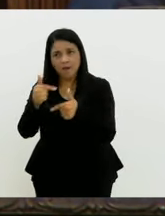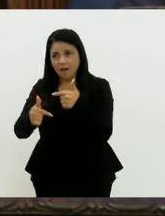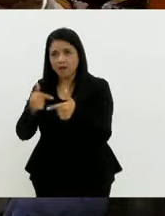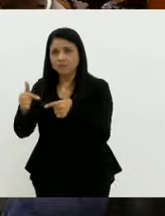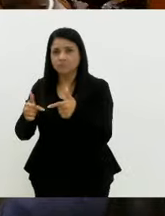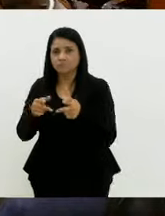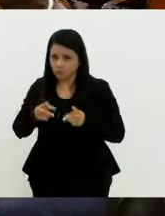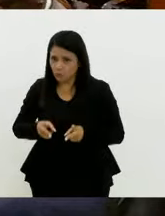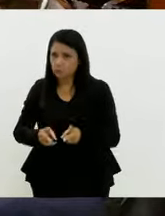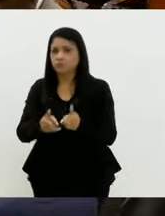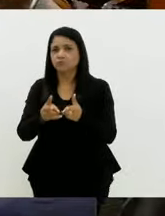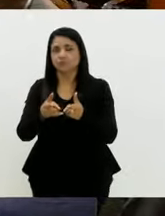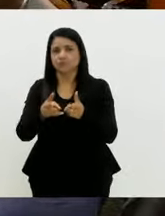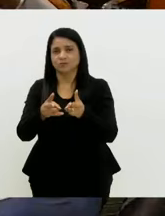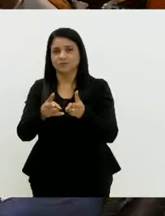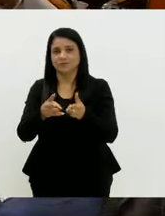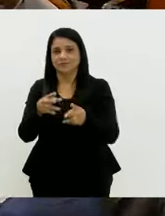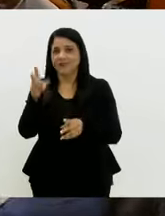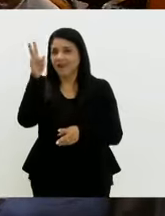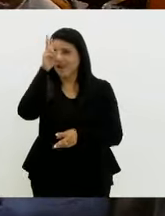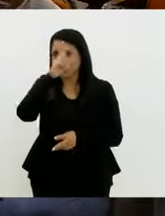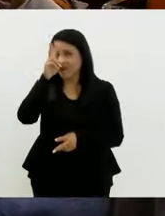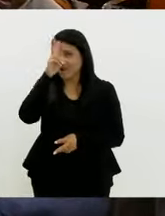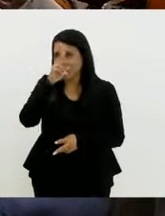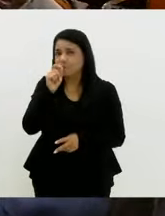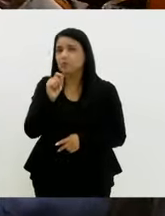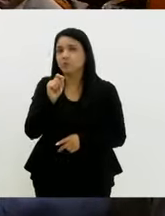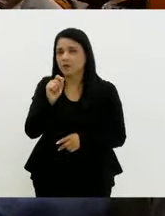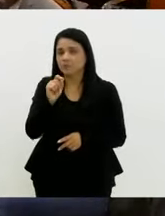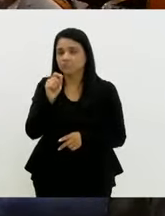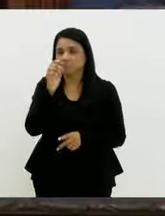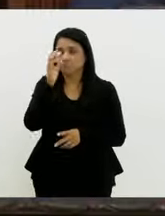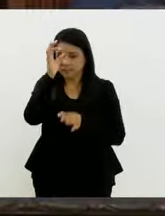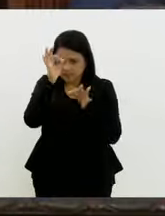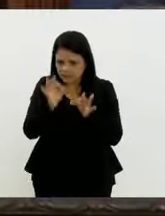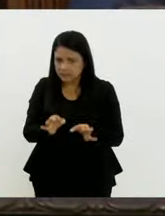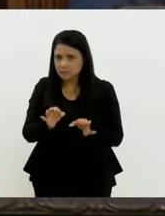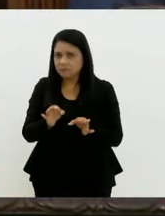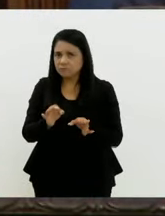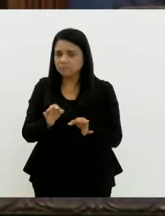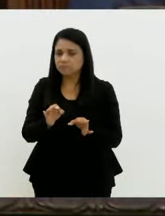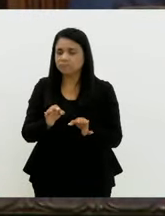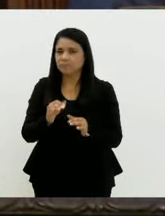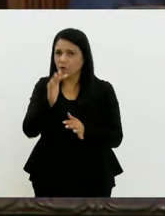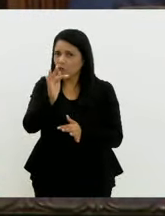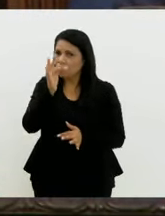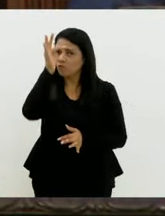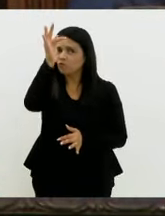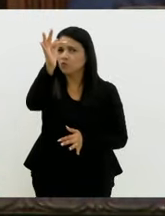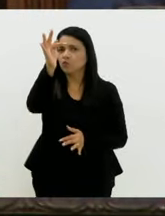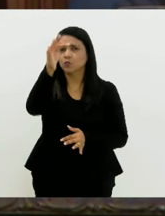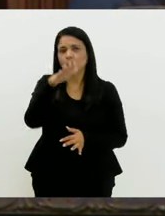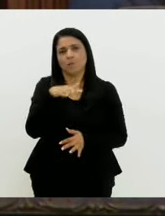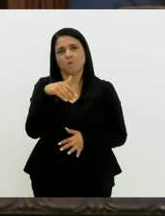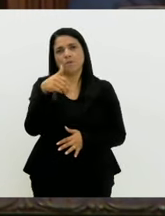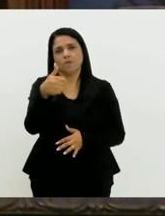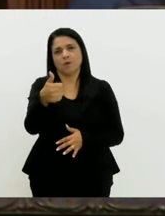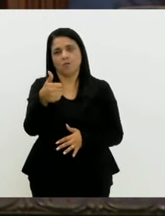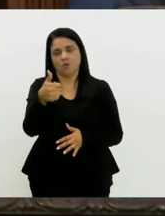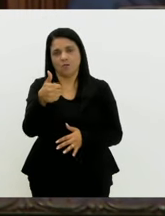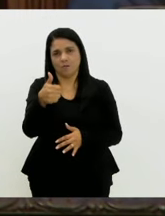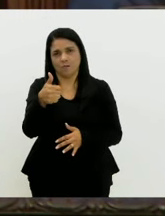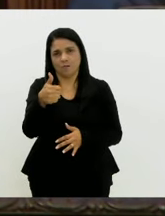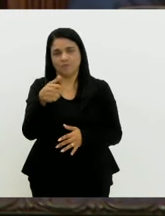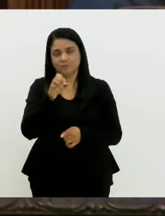Lembrem-se sempre que com a seriedade os senhores vão plantar um futuro melhor para esse